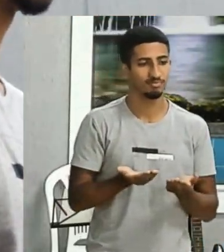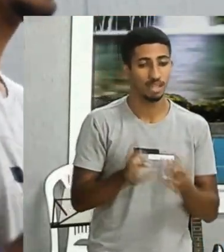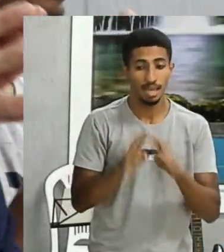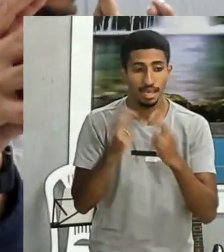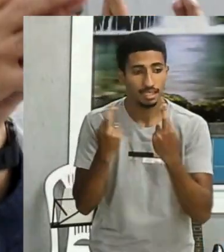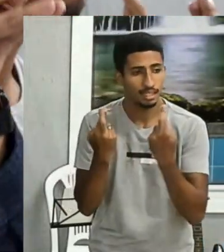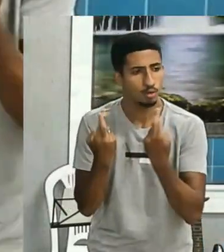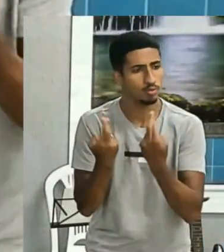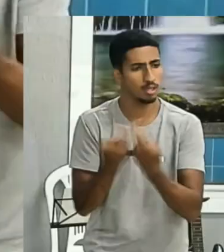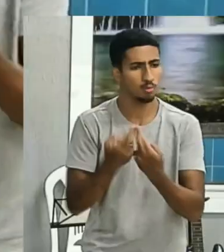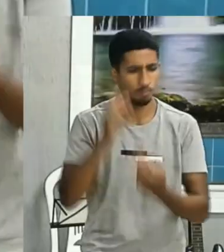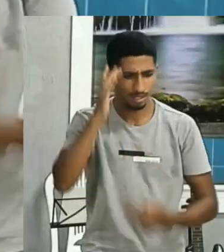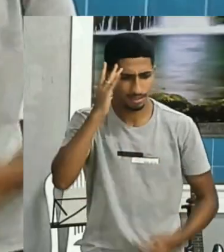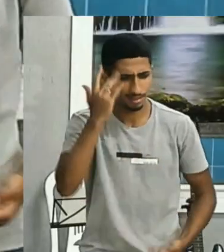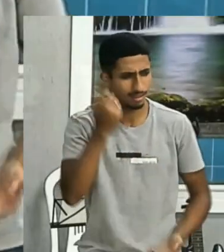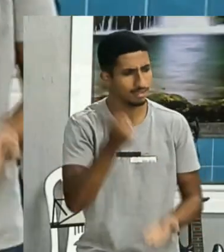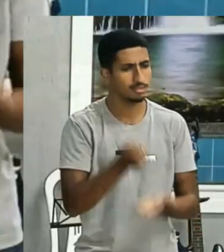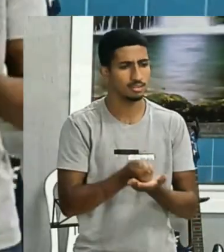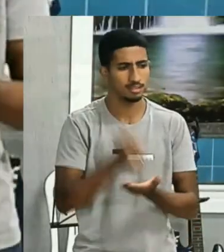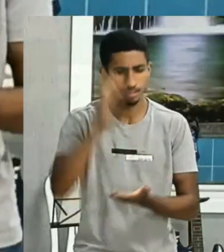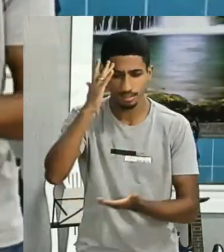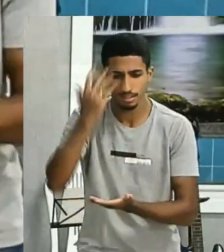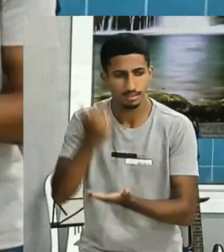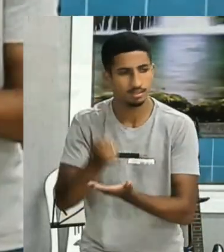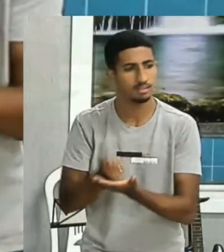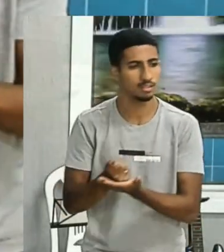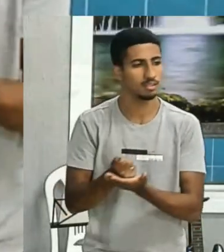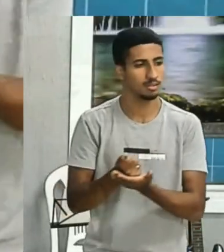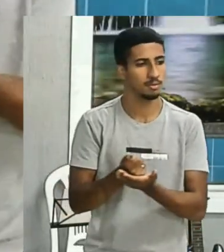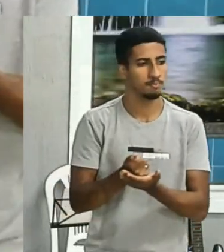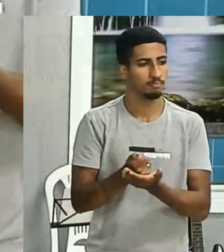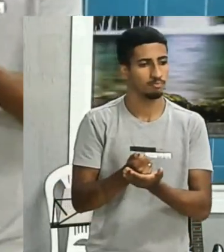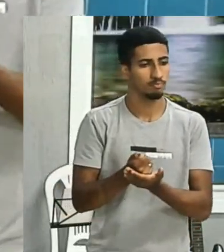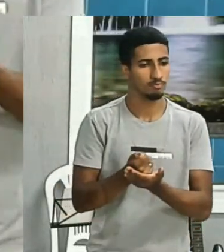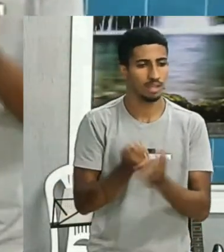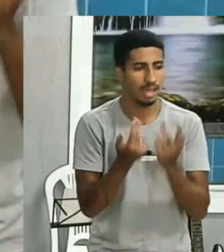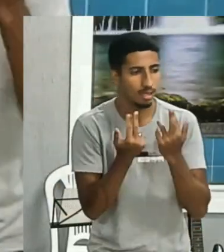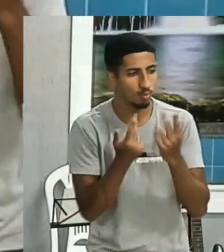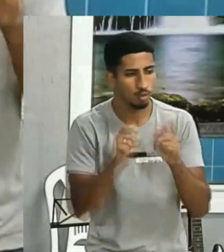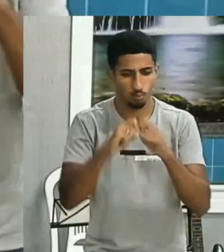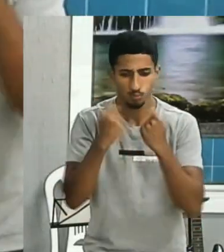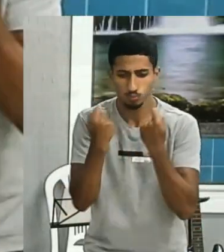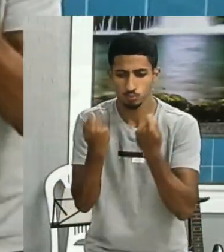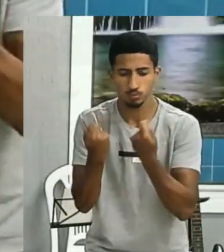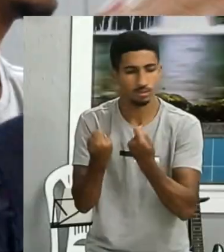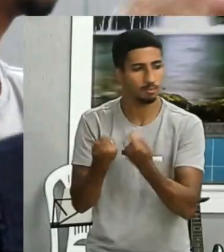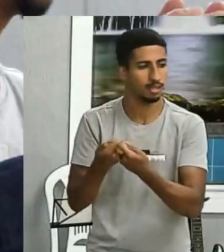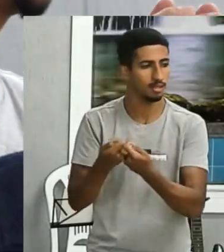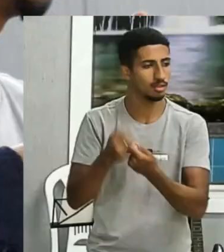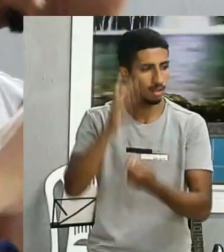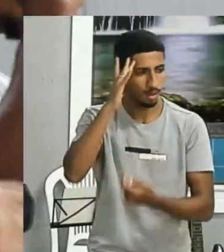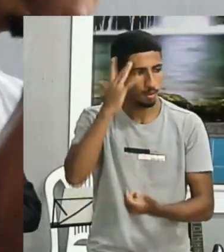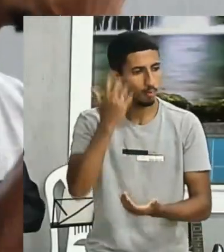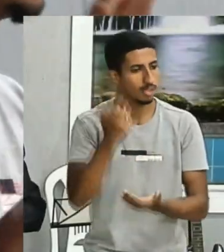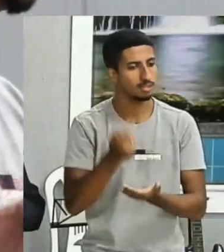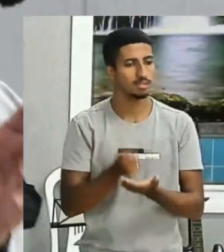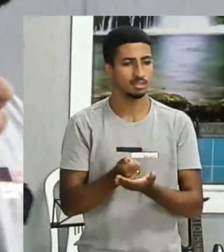preferiram usar eclésia, que significa ajuntamento. ajuntamento.